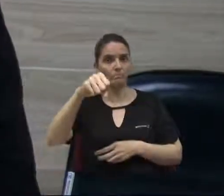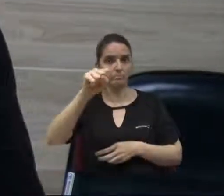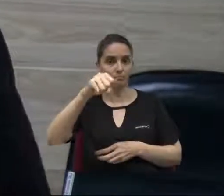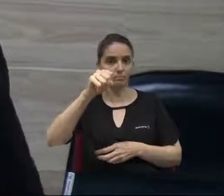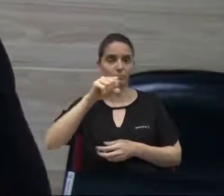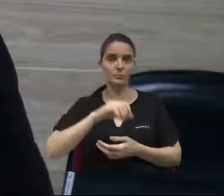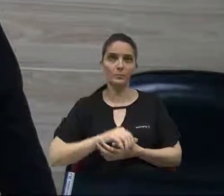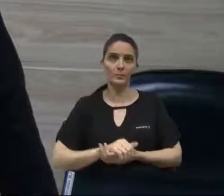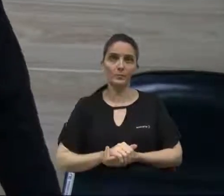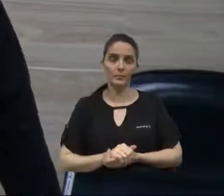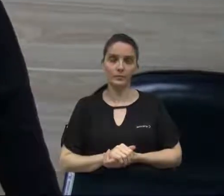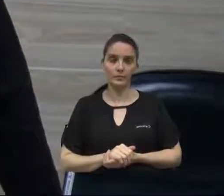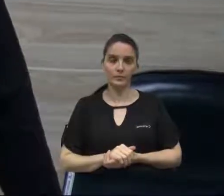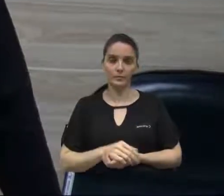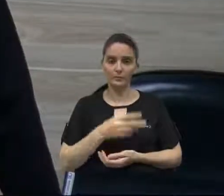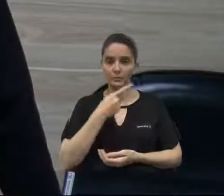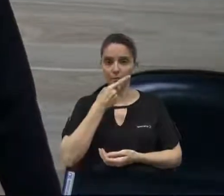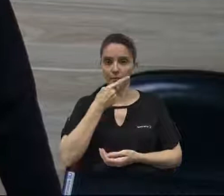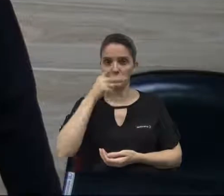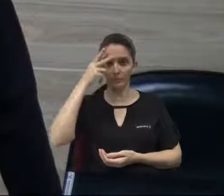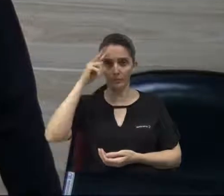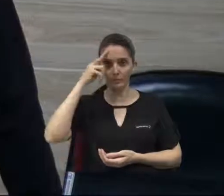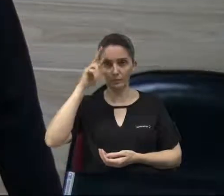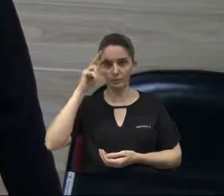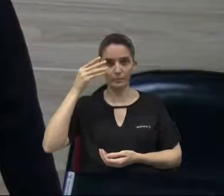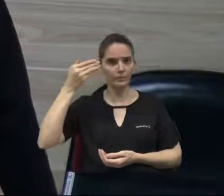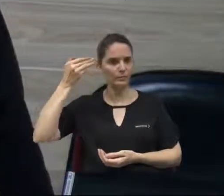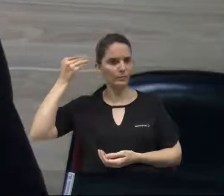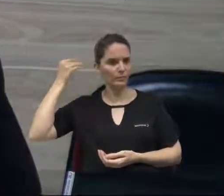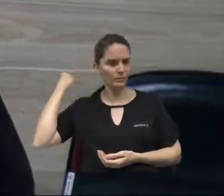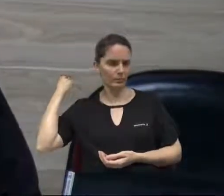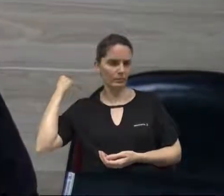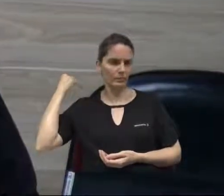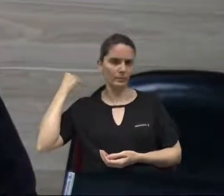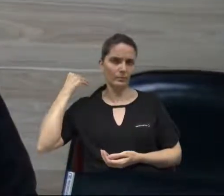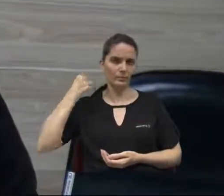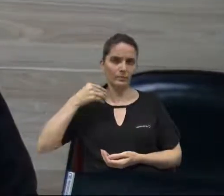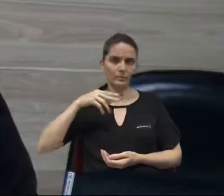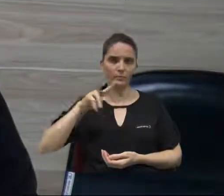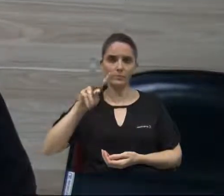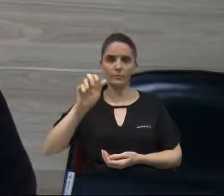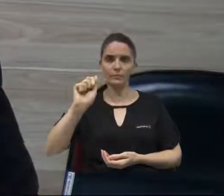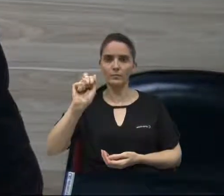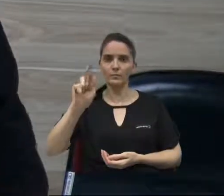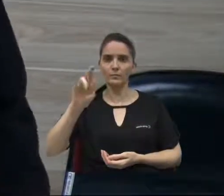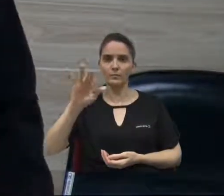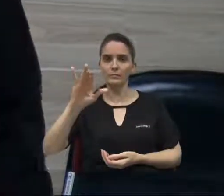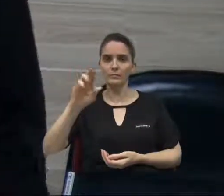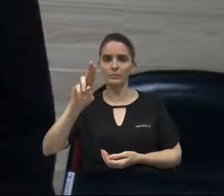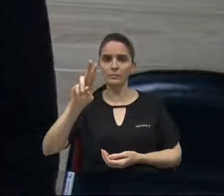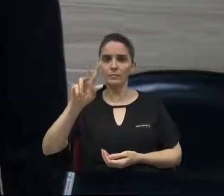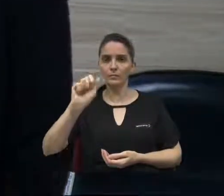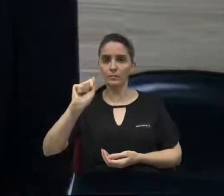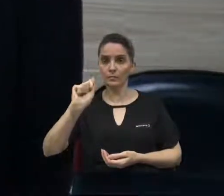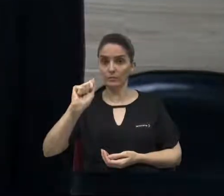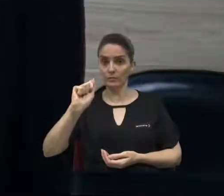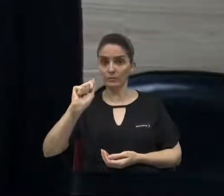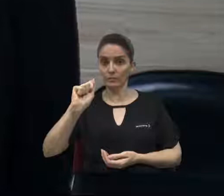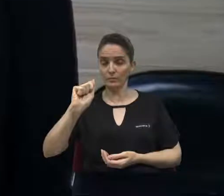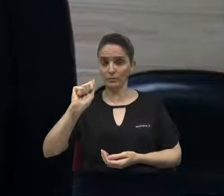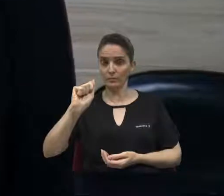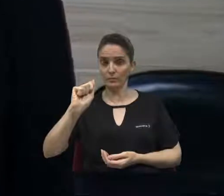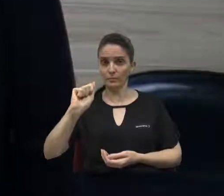Vamos um pouquinho da história. Século XVIII, a varíola aterrorizava o mundo.